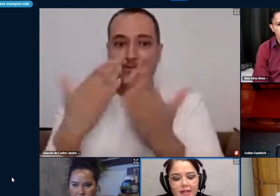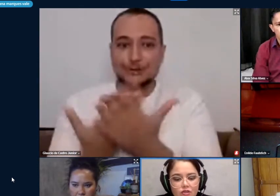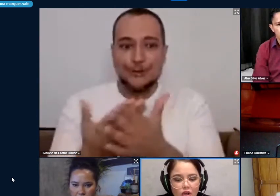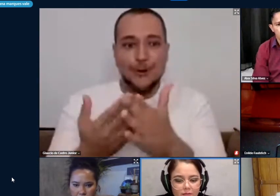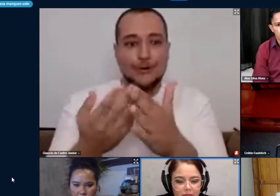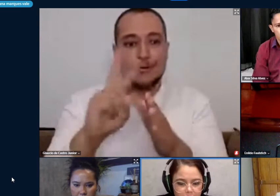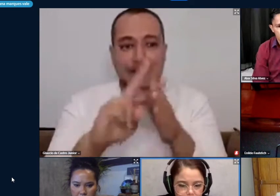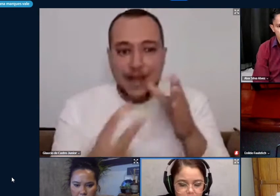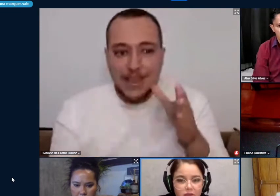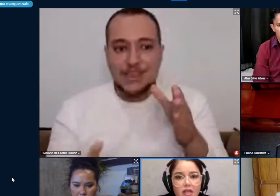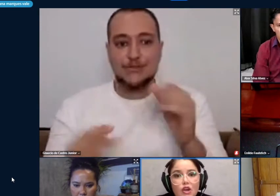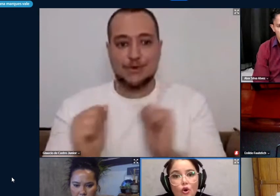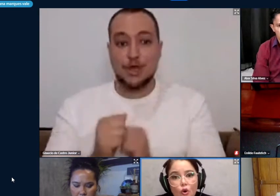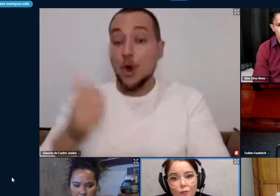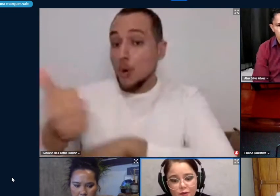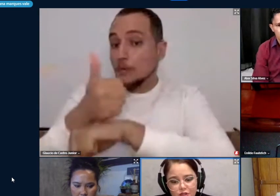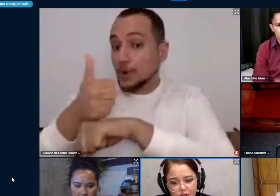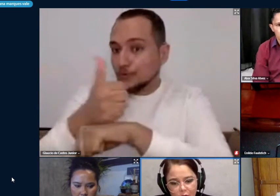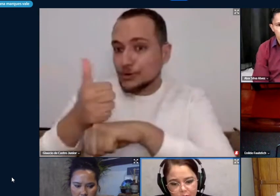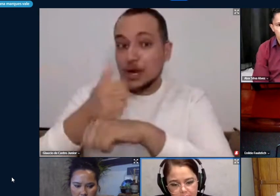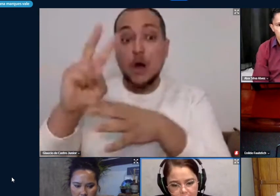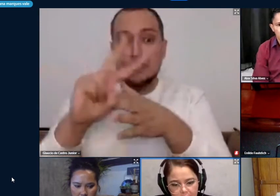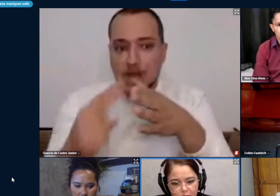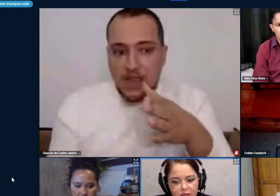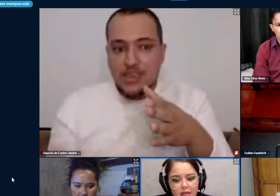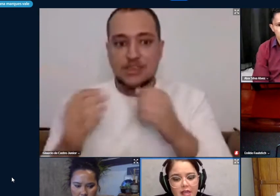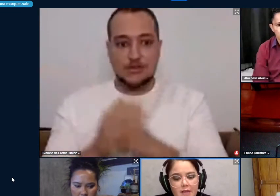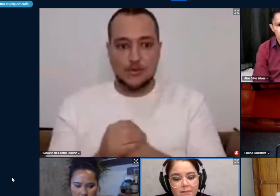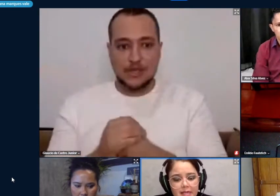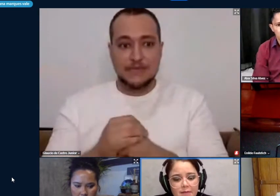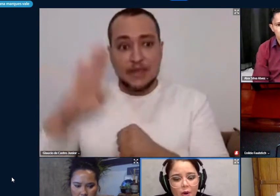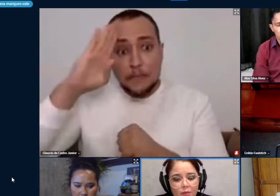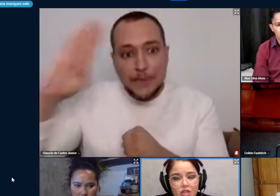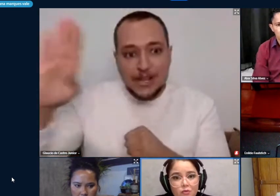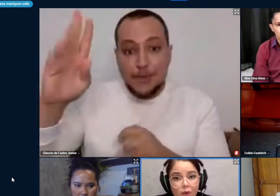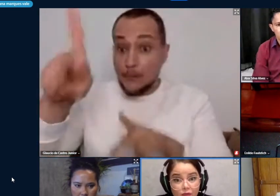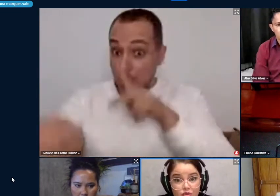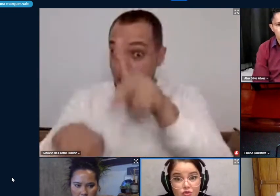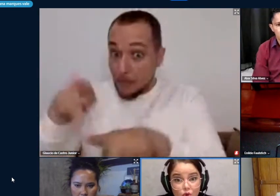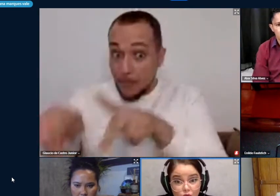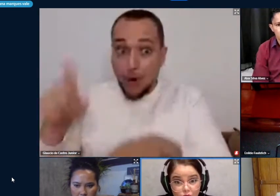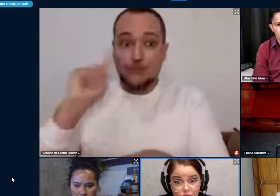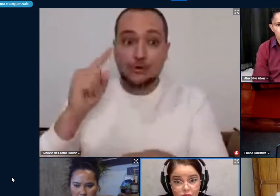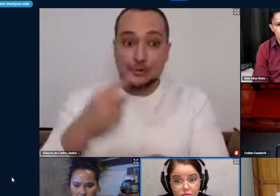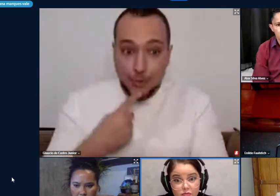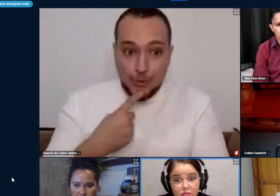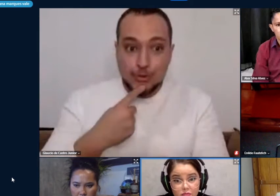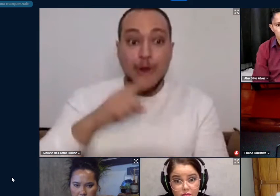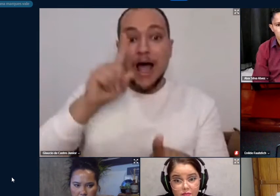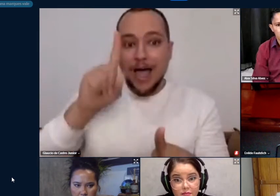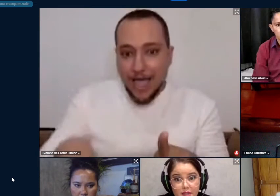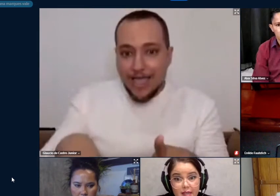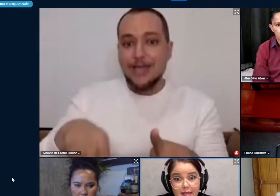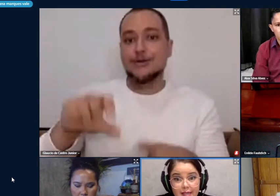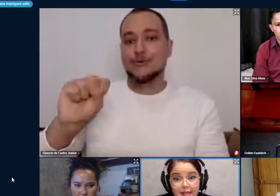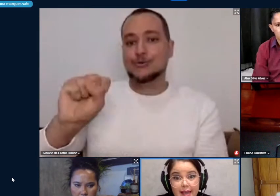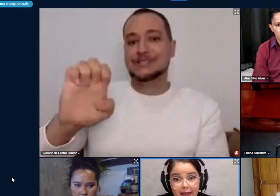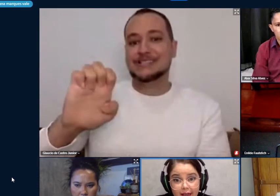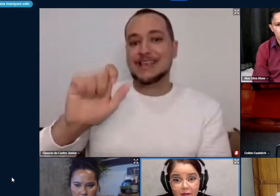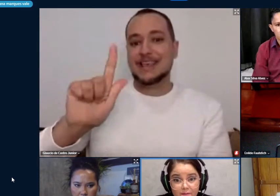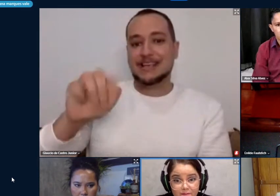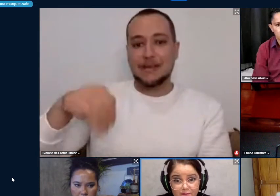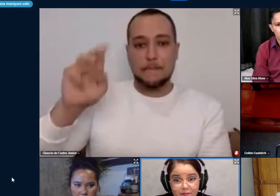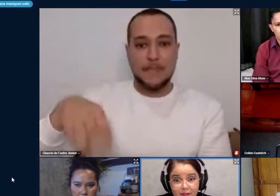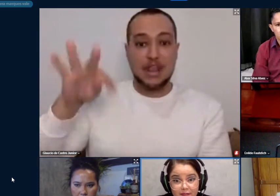Espaço da escola bilíngue, o profissional bilíngue e principalmente o povo surdo, que